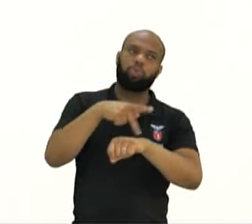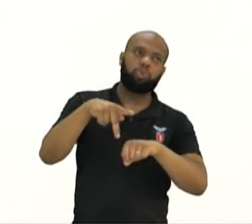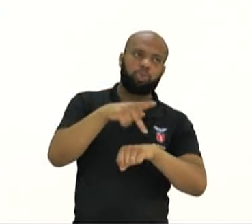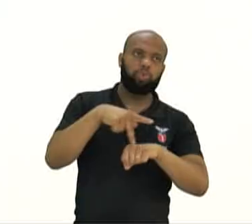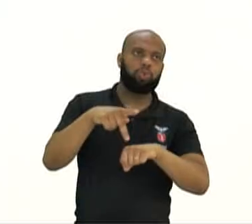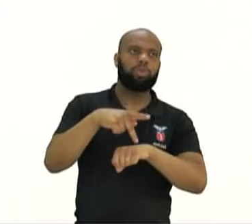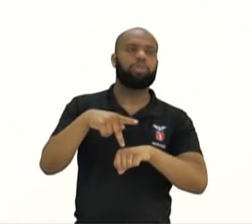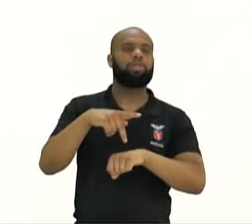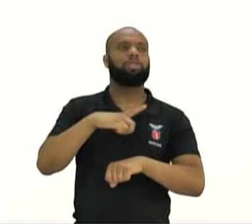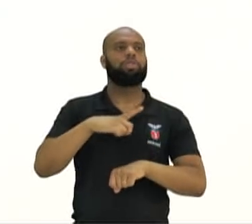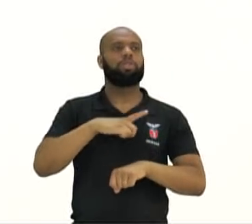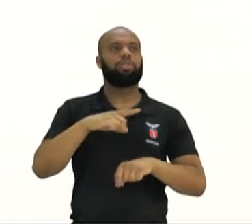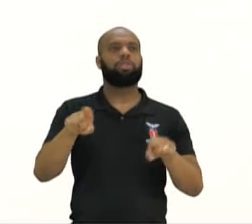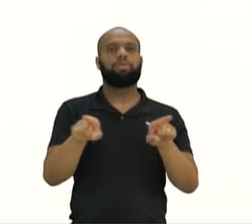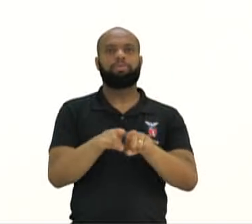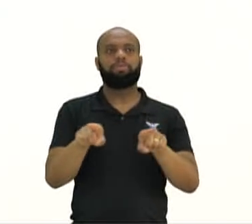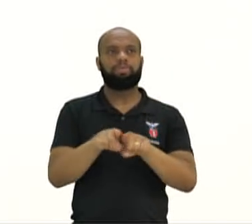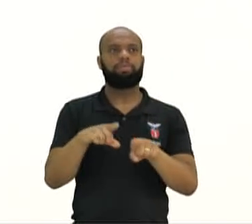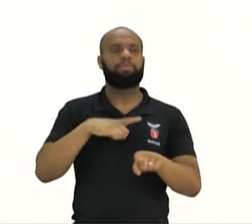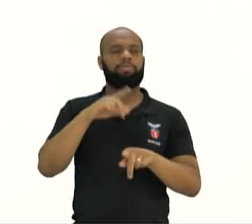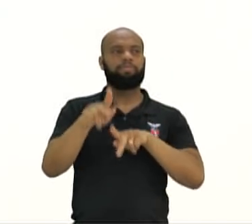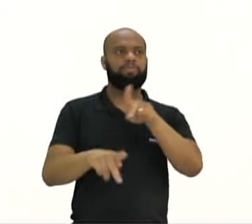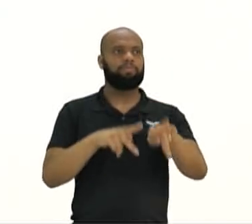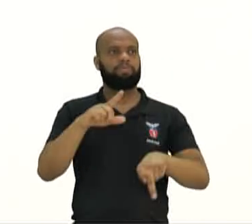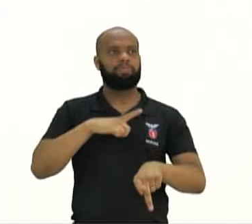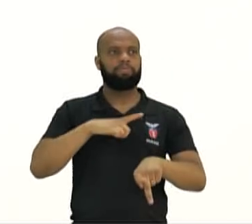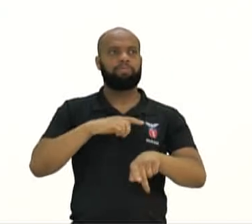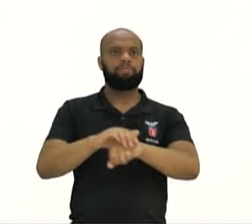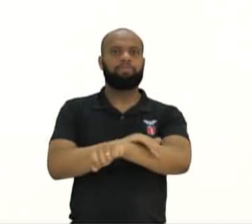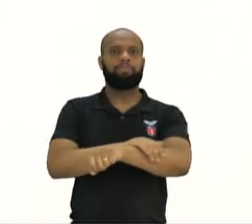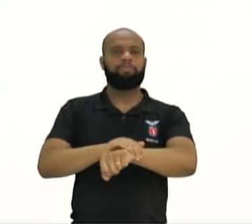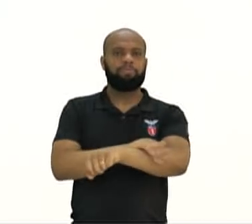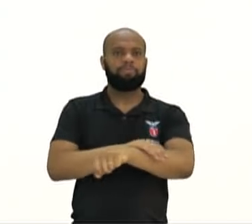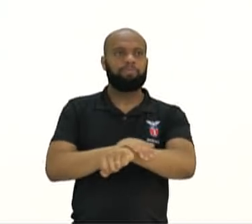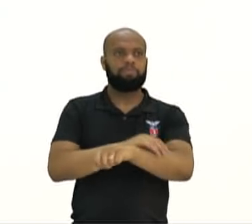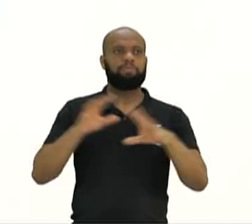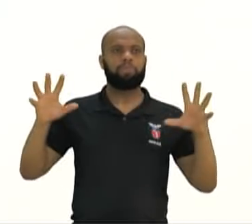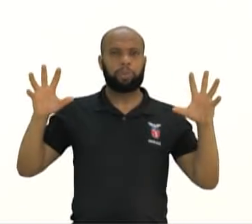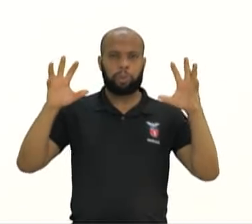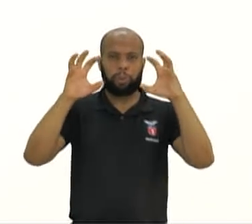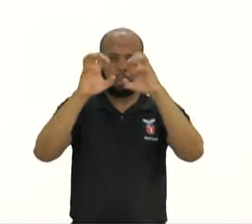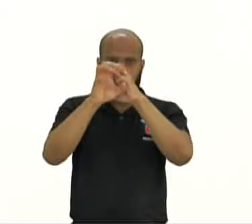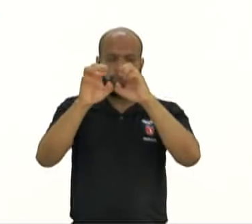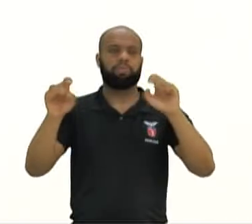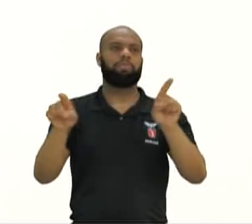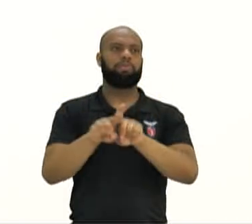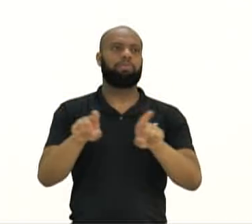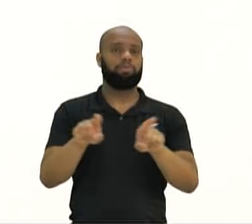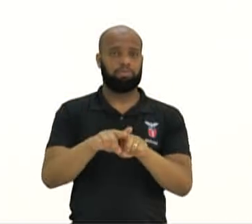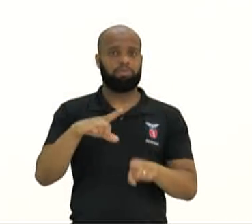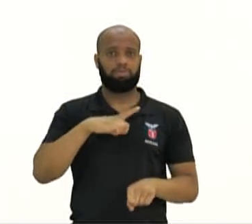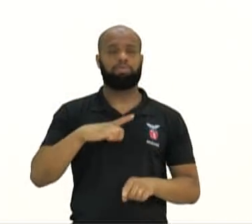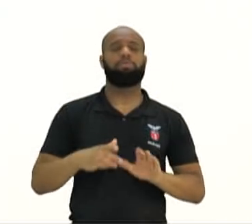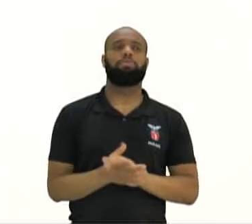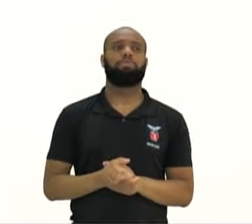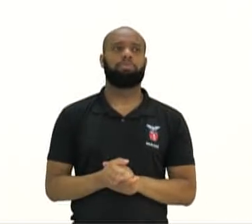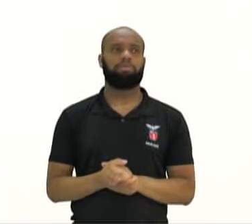aquela da população que tem a pele mais escurecida pela presença da melanina, e temos